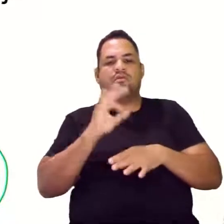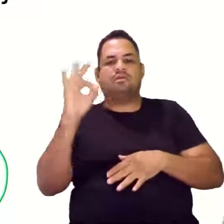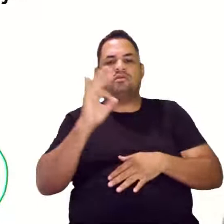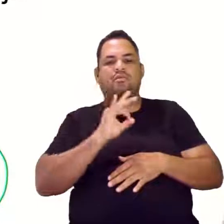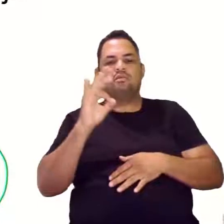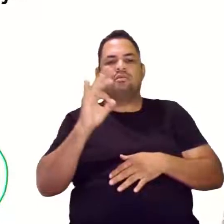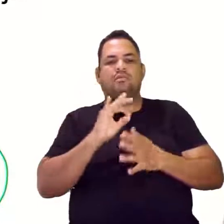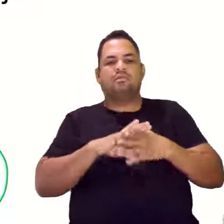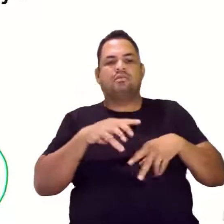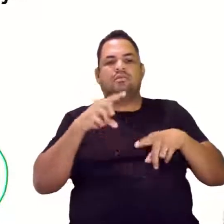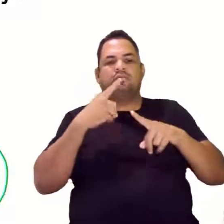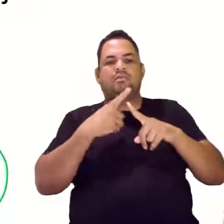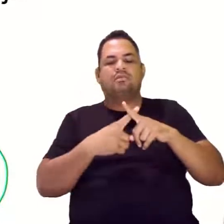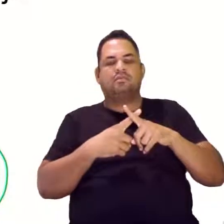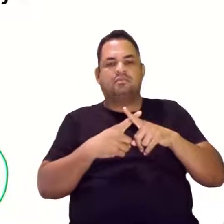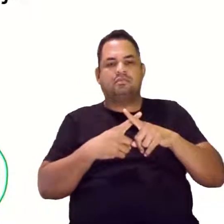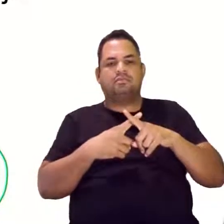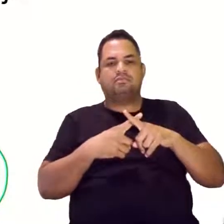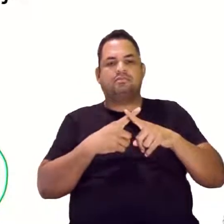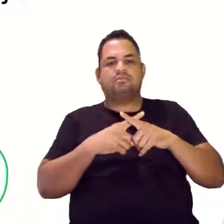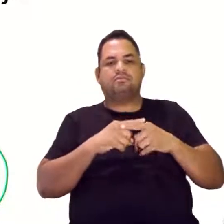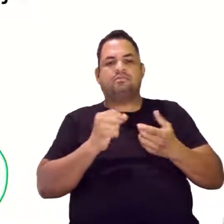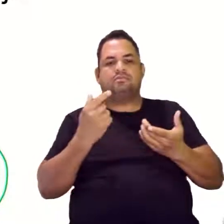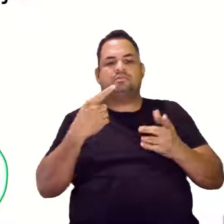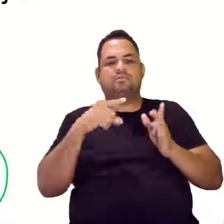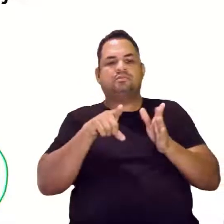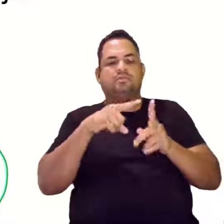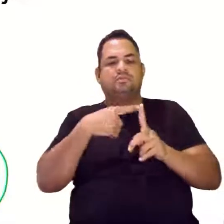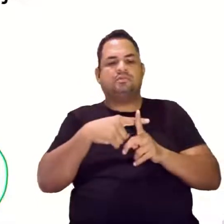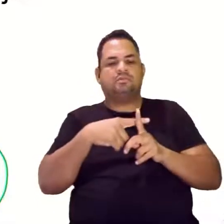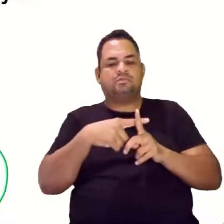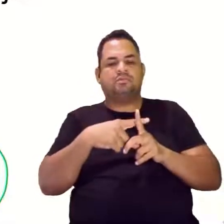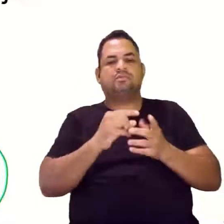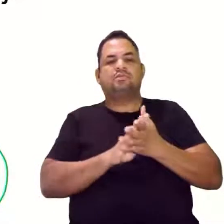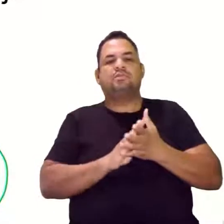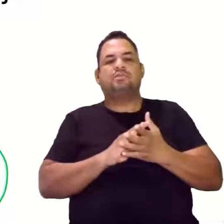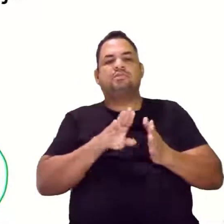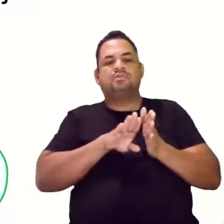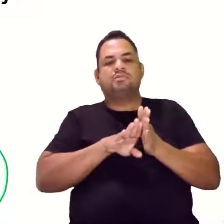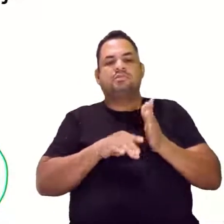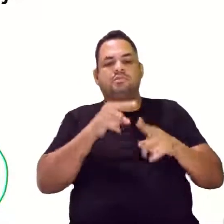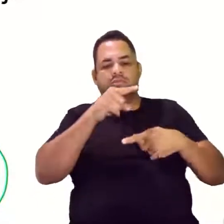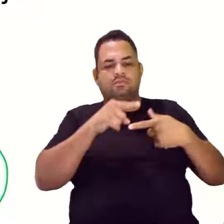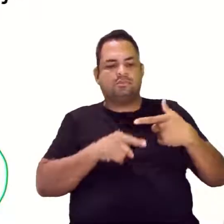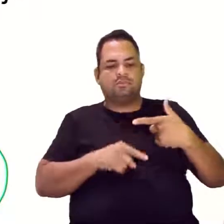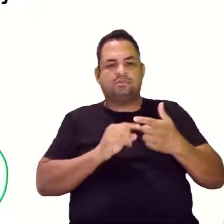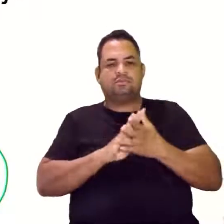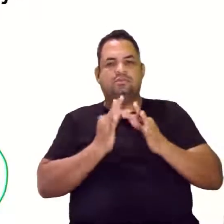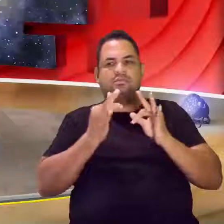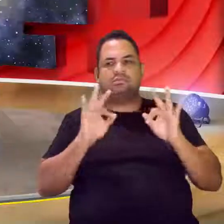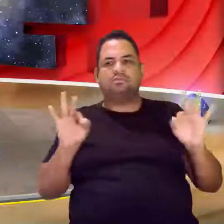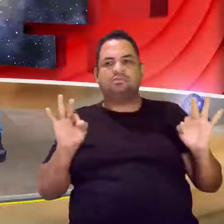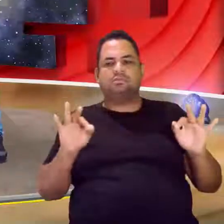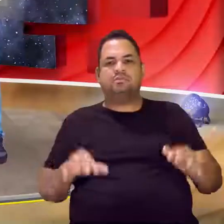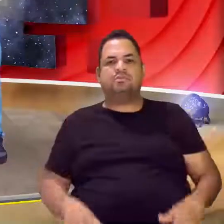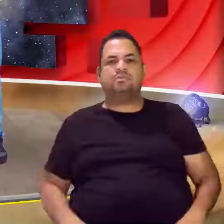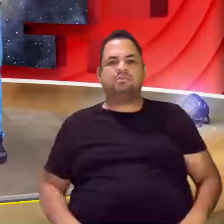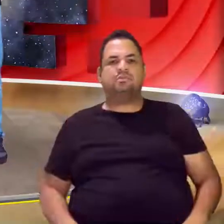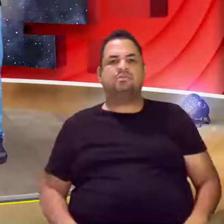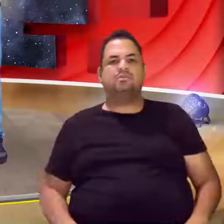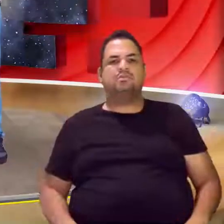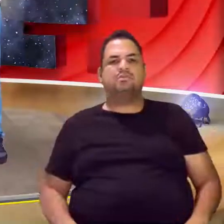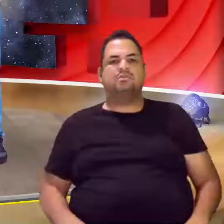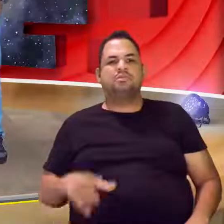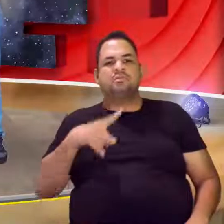porcentagem, multiplicação, adição e divisão. Só isso, olha só. Só isso, simples assim? Então, muitos